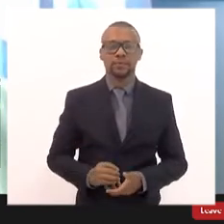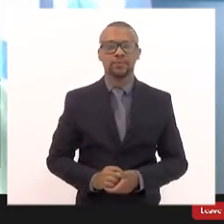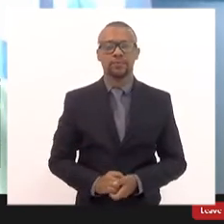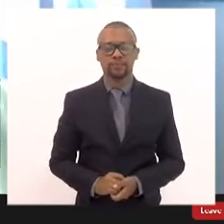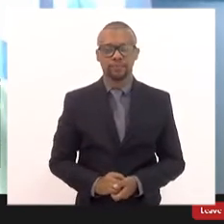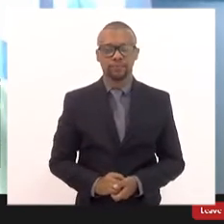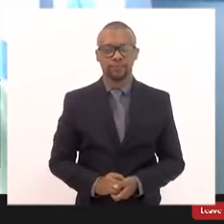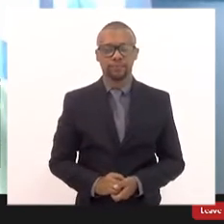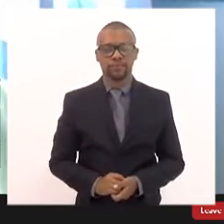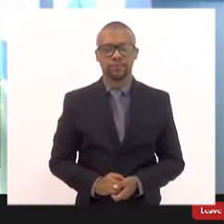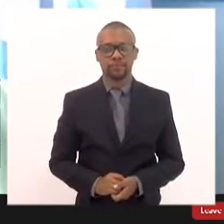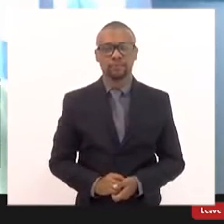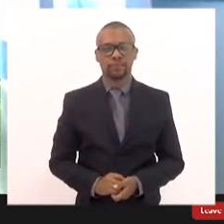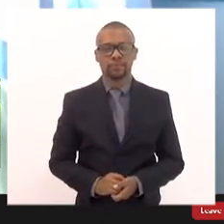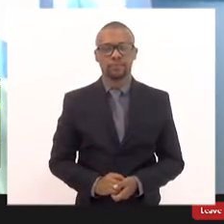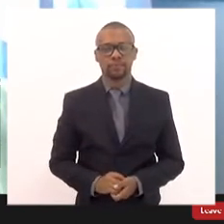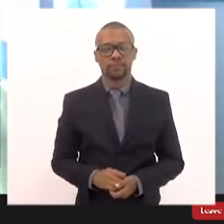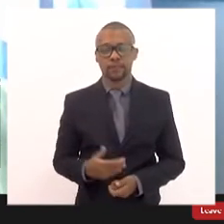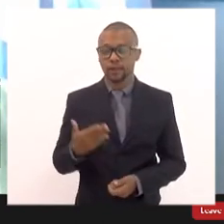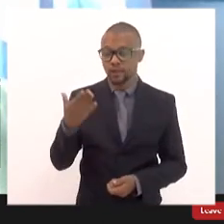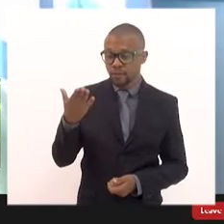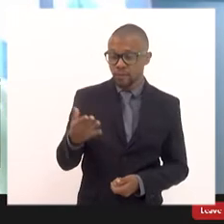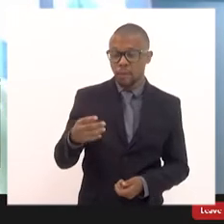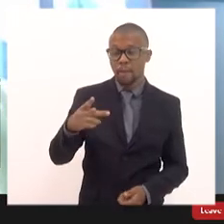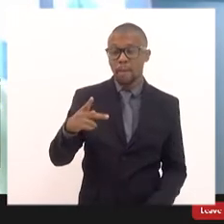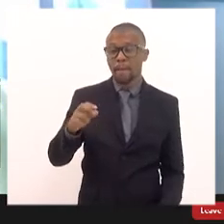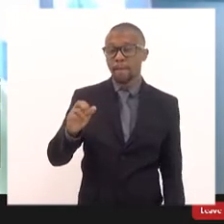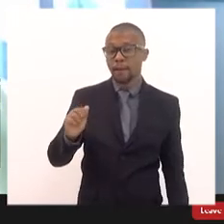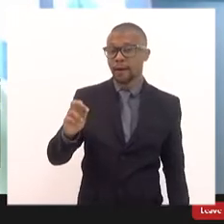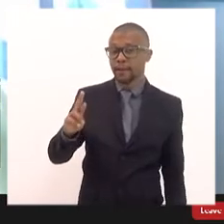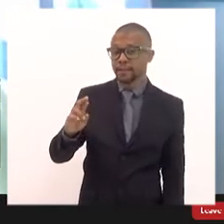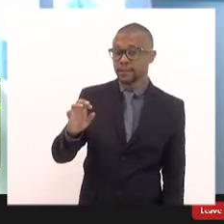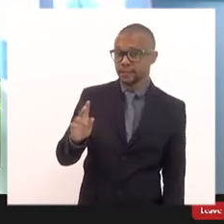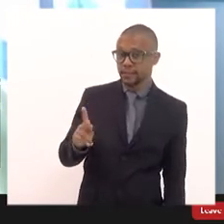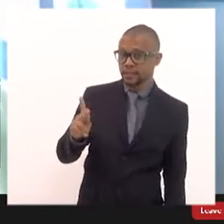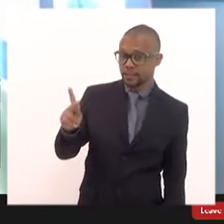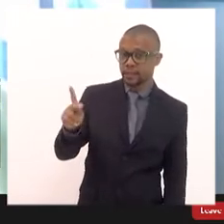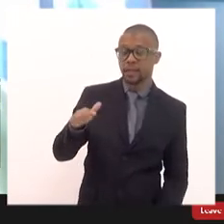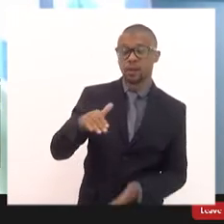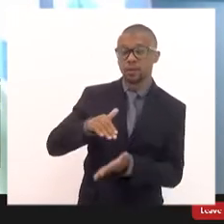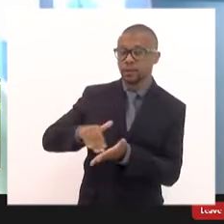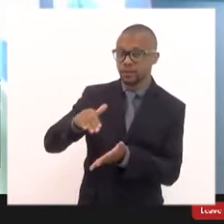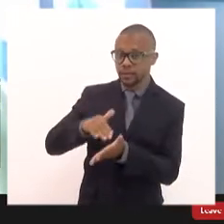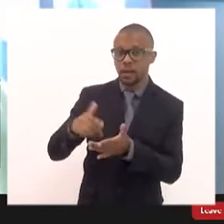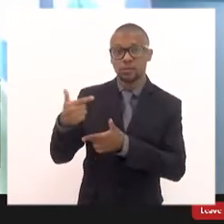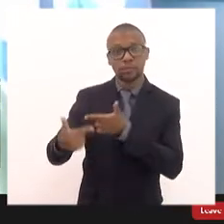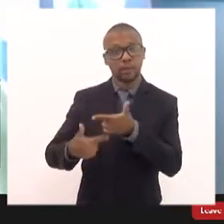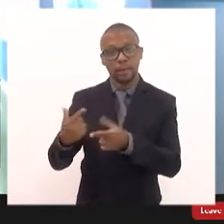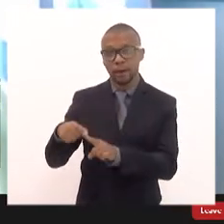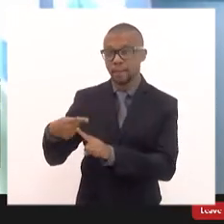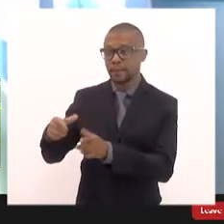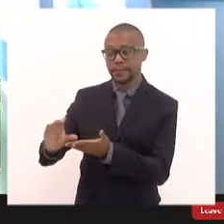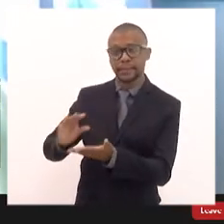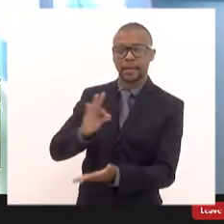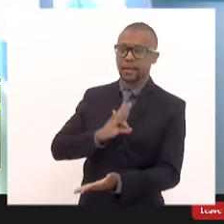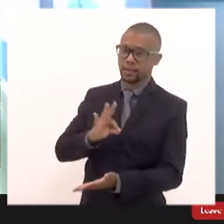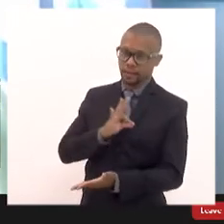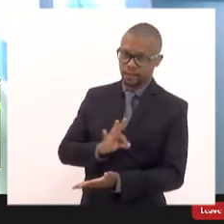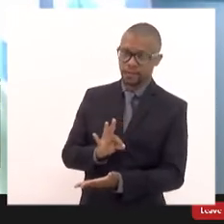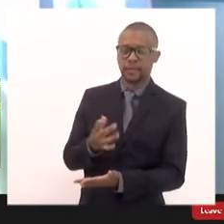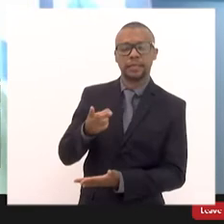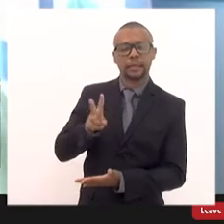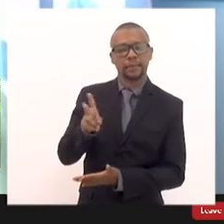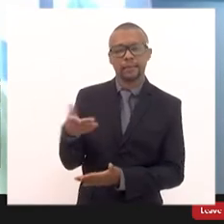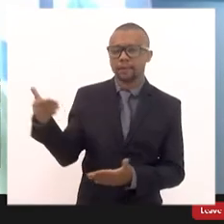o Patrick Velber, secretário de Trabalho e Renda, sempre participa das